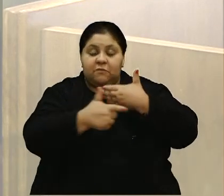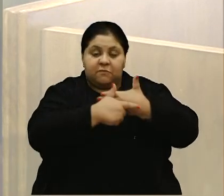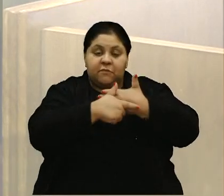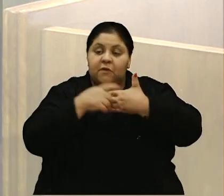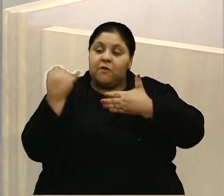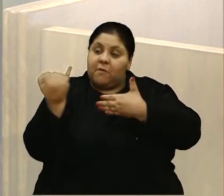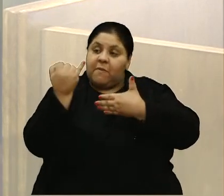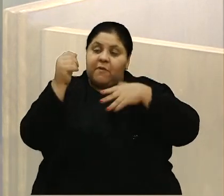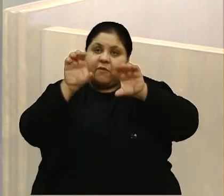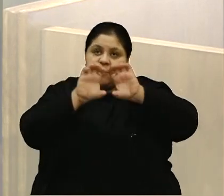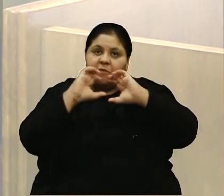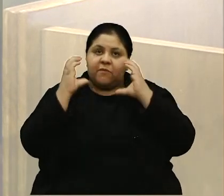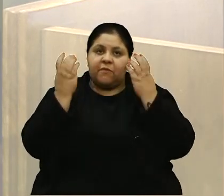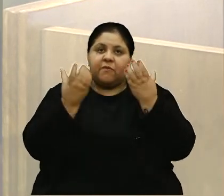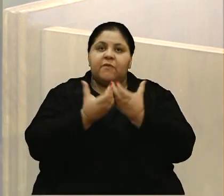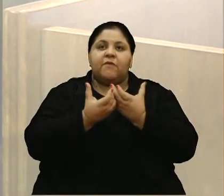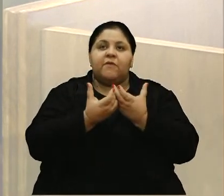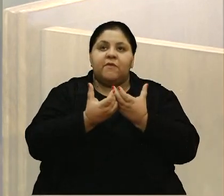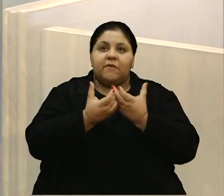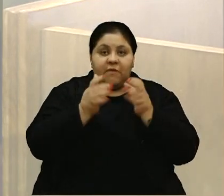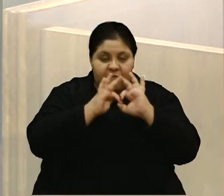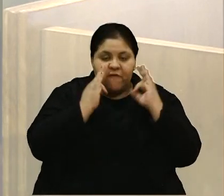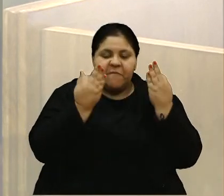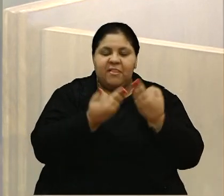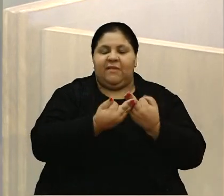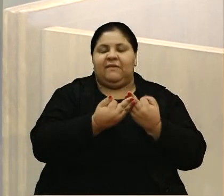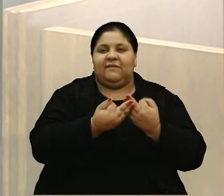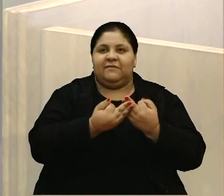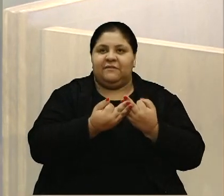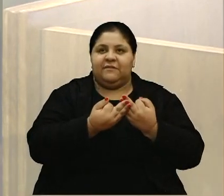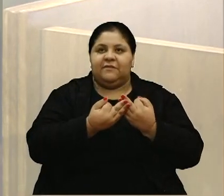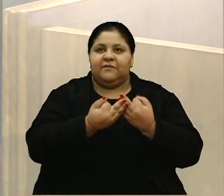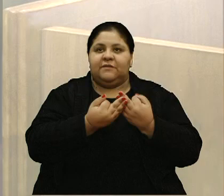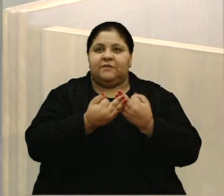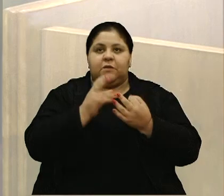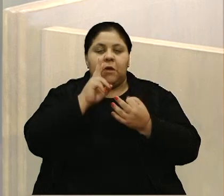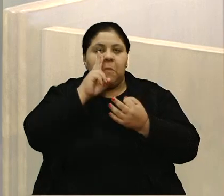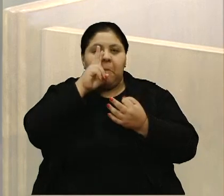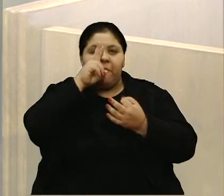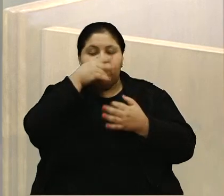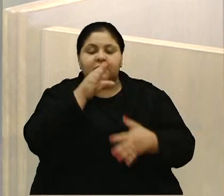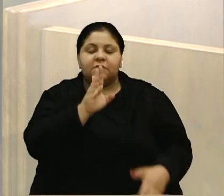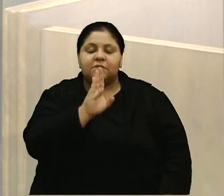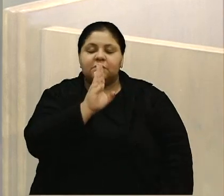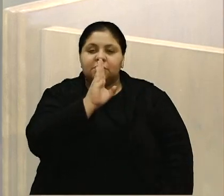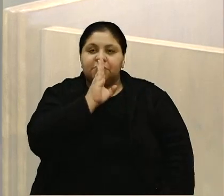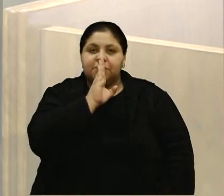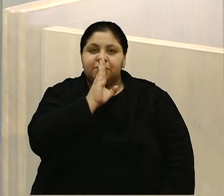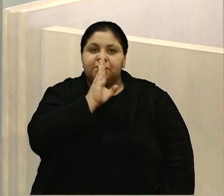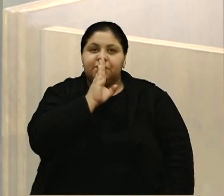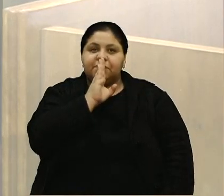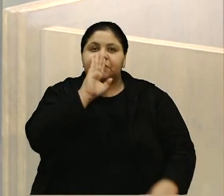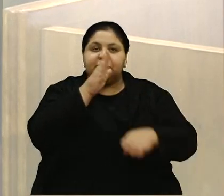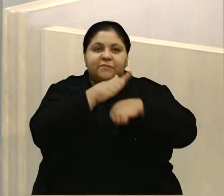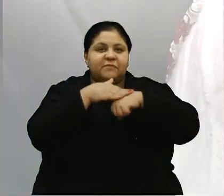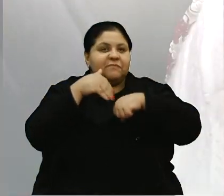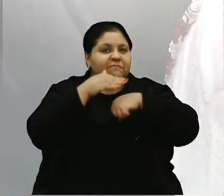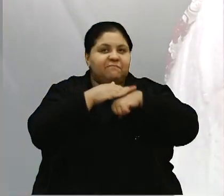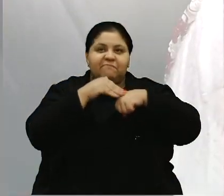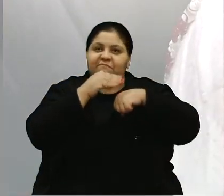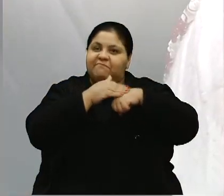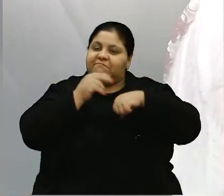nossa comunidade e à nossa família. Com uma força silenciosa e uma generosidade sem